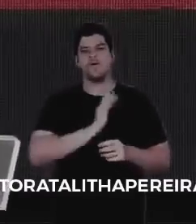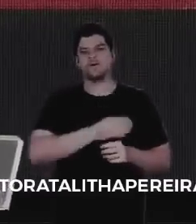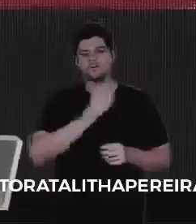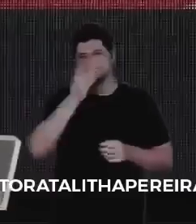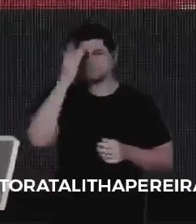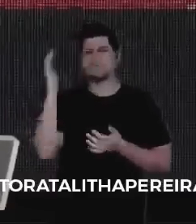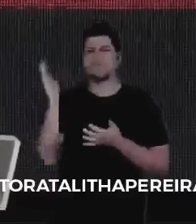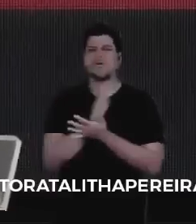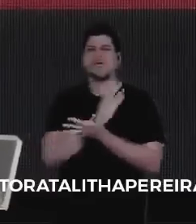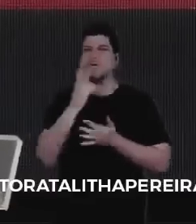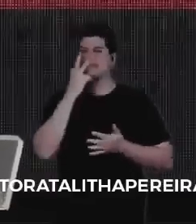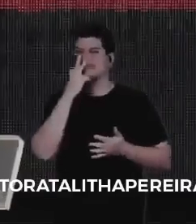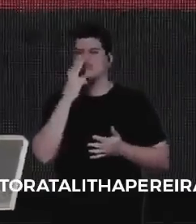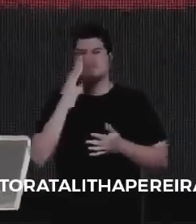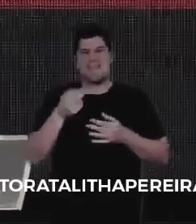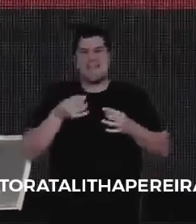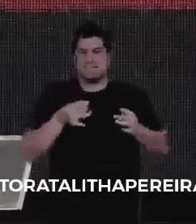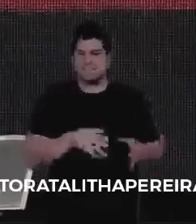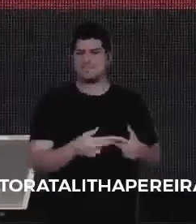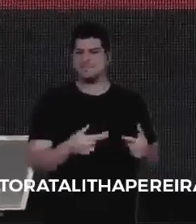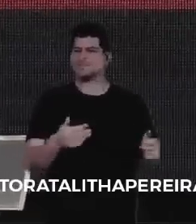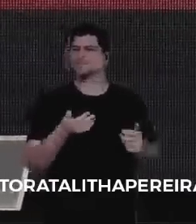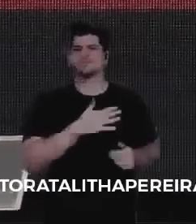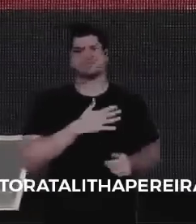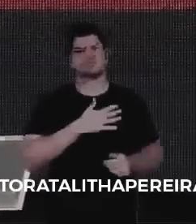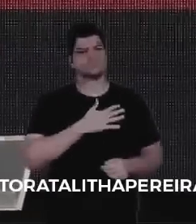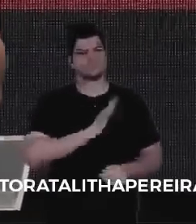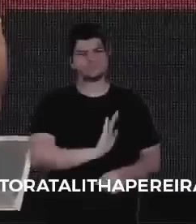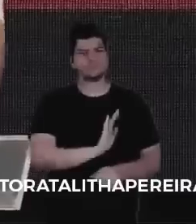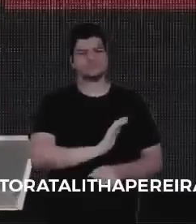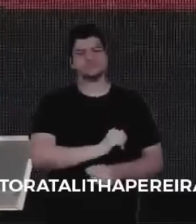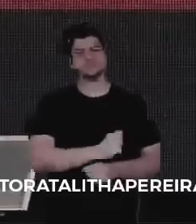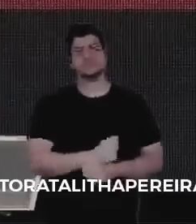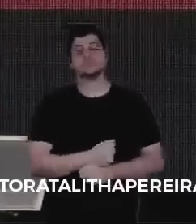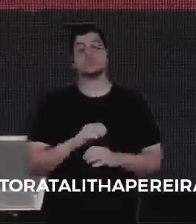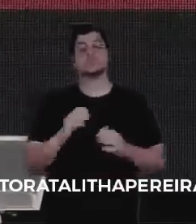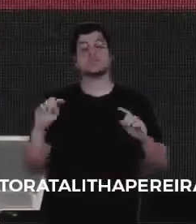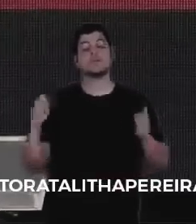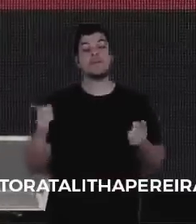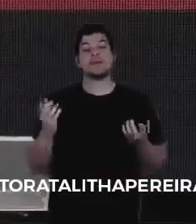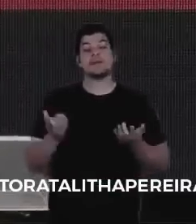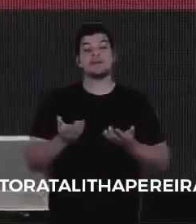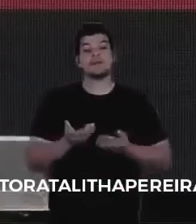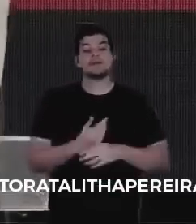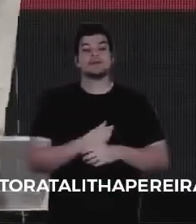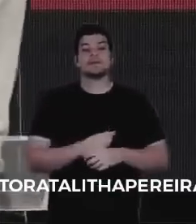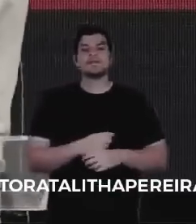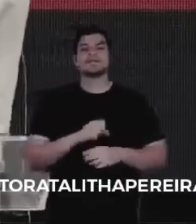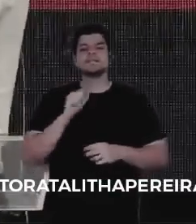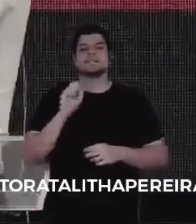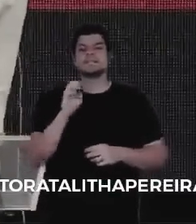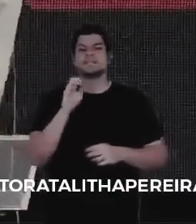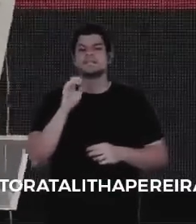não gosta de abandonar coisas. Agora, se for para abandonar por coisas